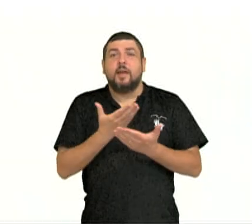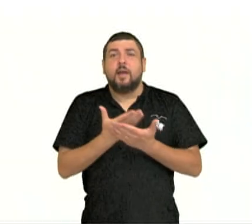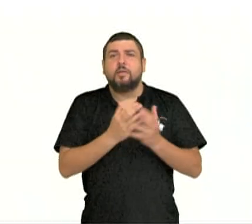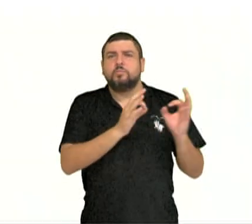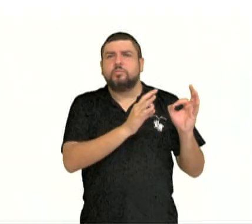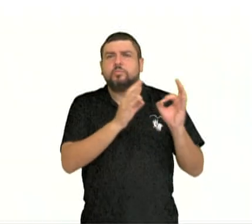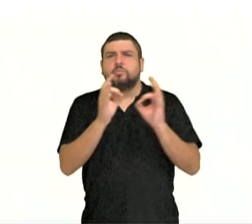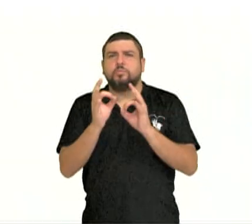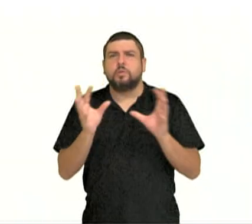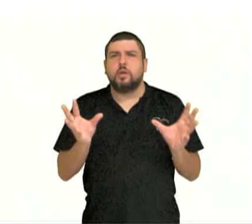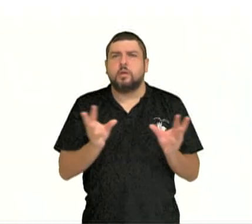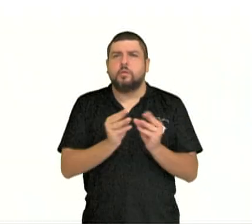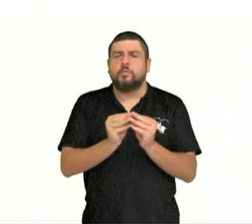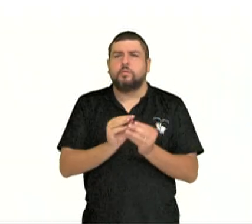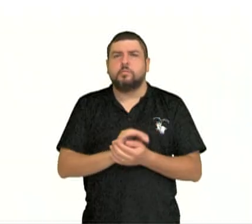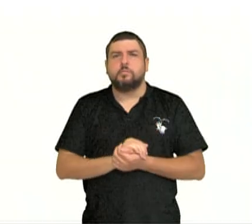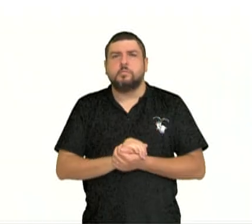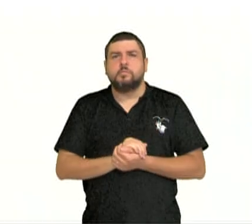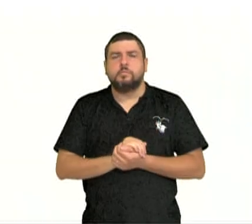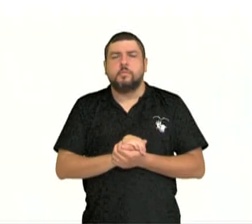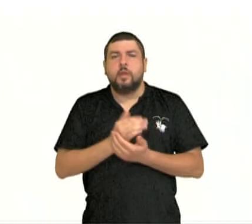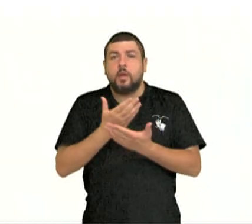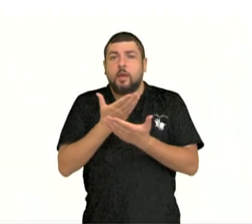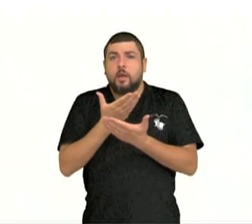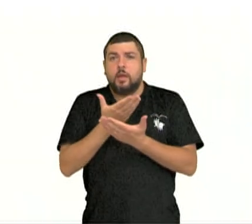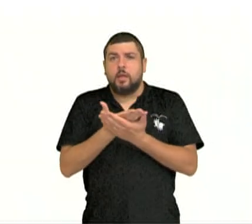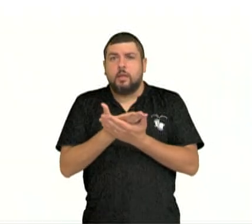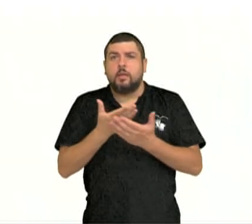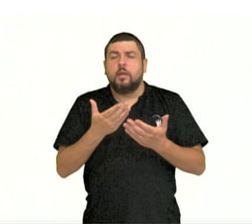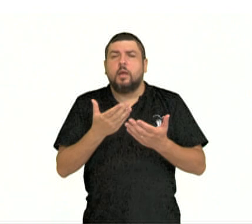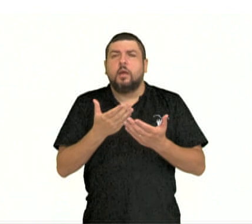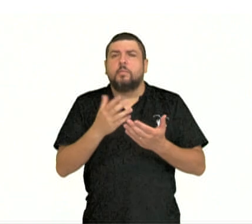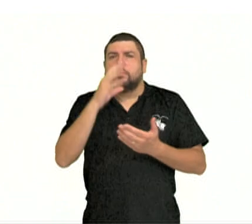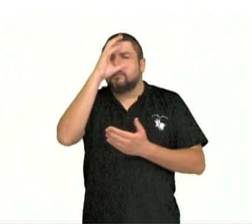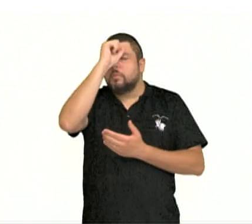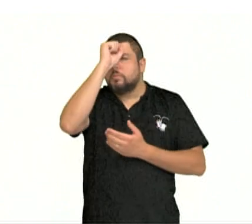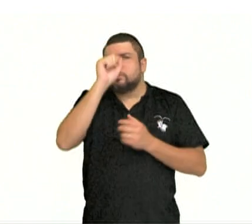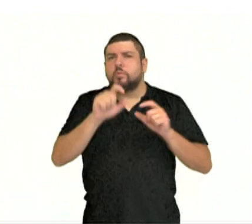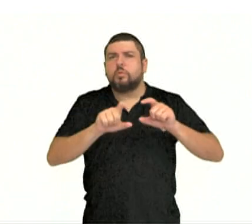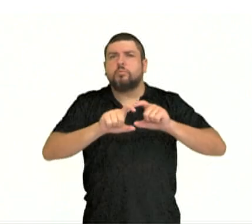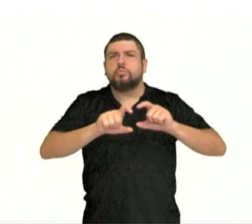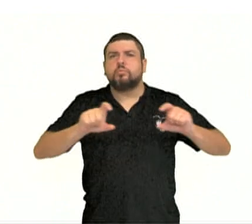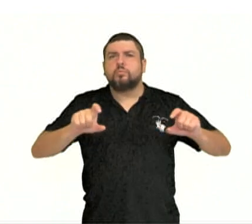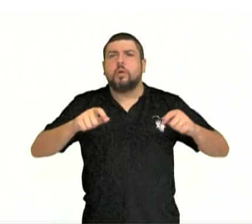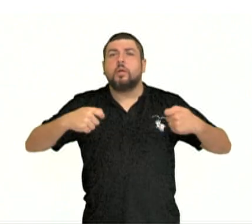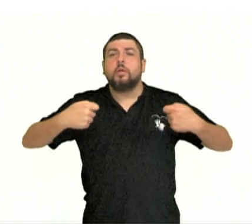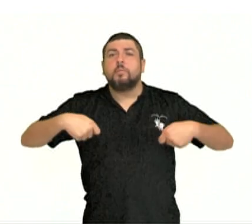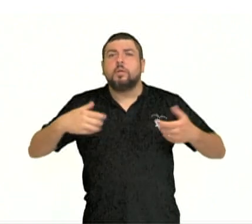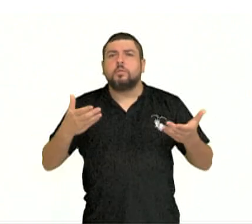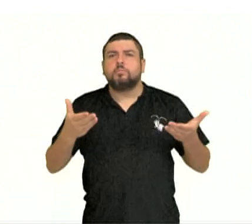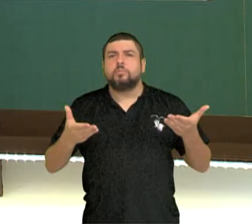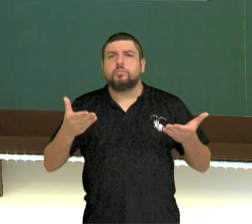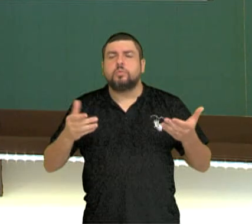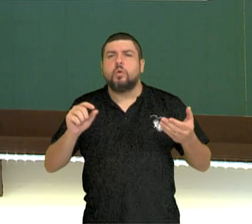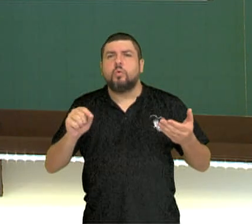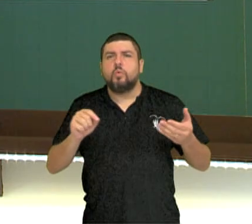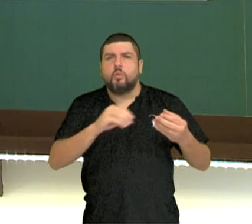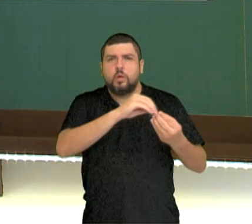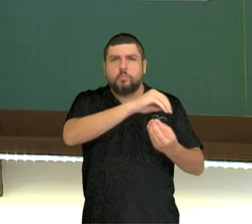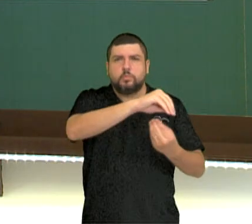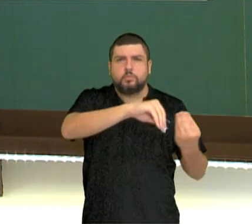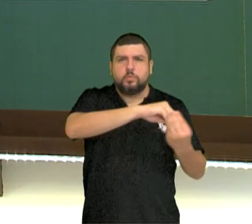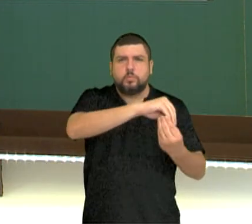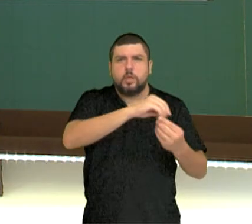As equações que precisam ter equilíbrio. Equilíbrio entre o quê? Entre reagentes e produtos. Ou